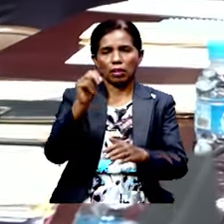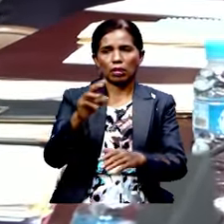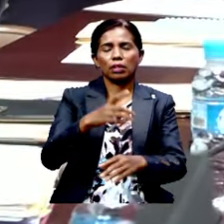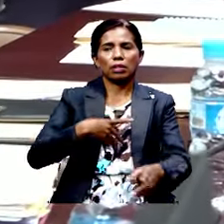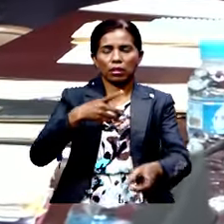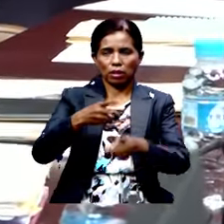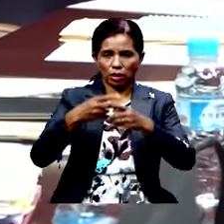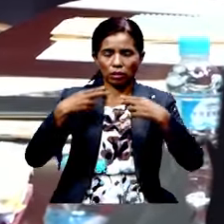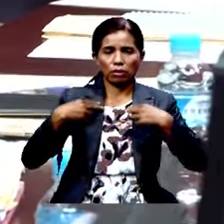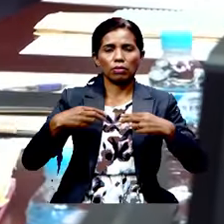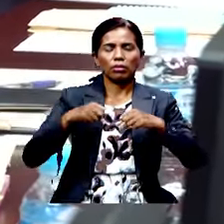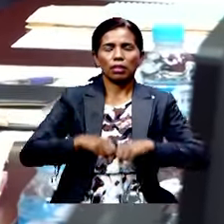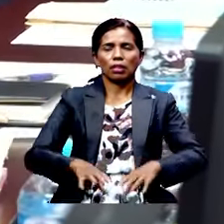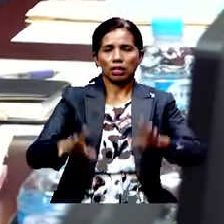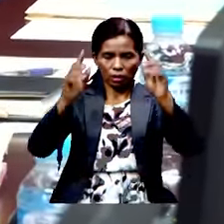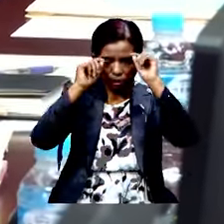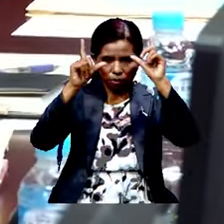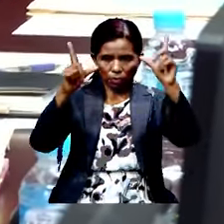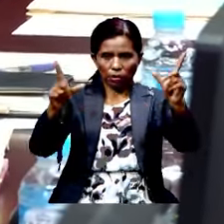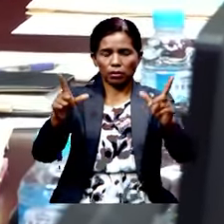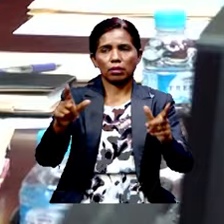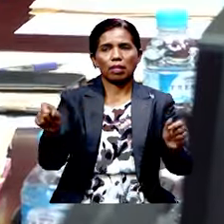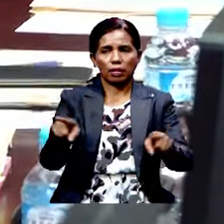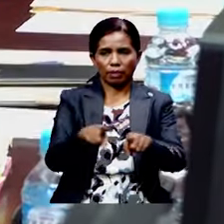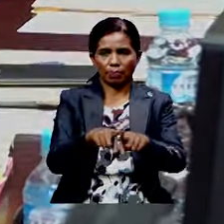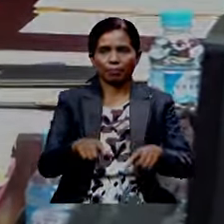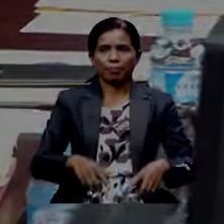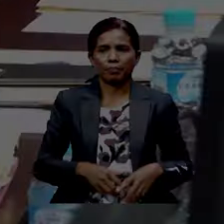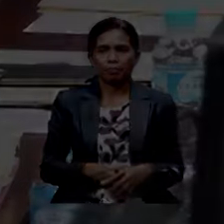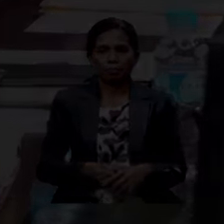Timor-Leste, SAIHANESAN assinante. Equipa Cobertura, GMN.